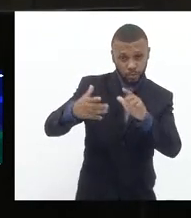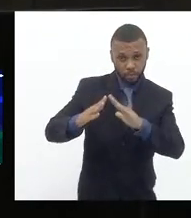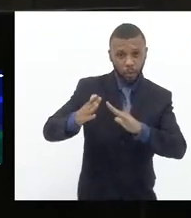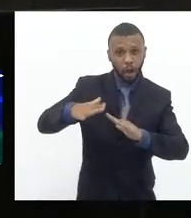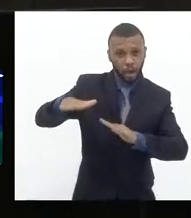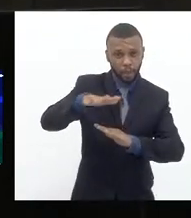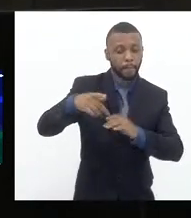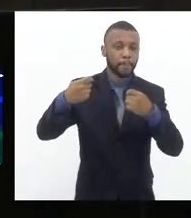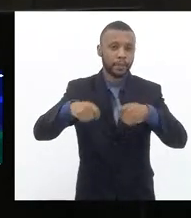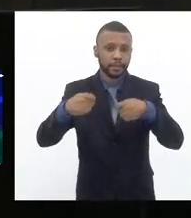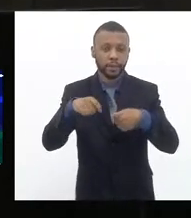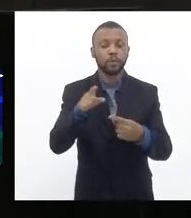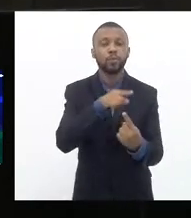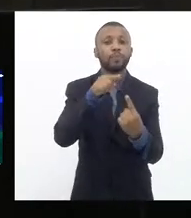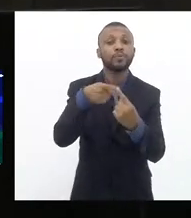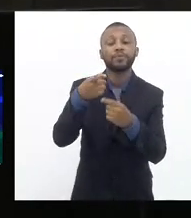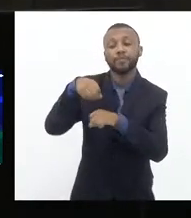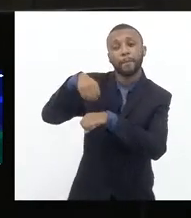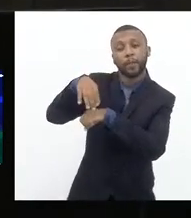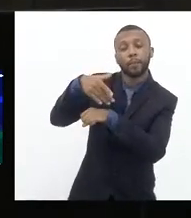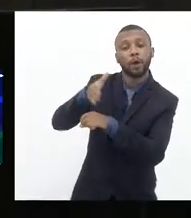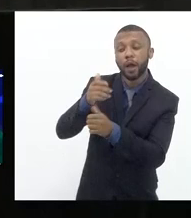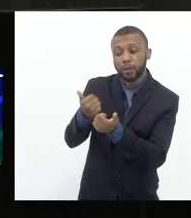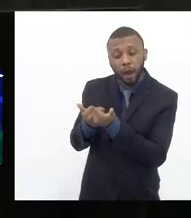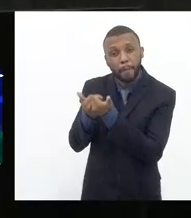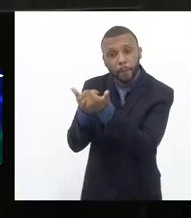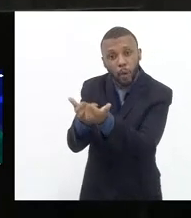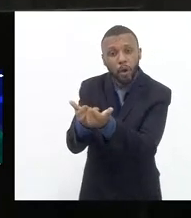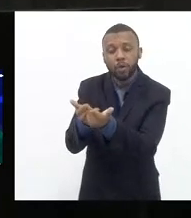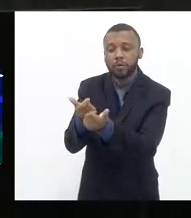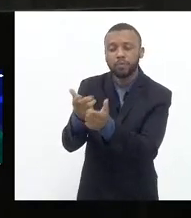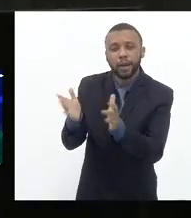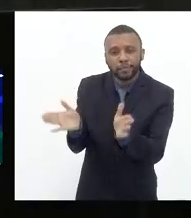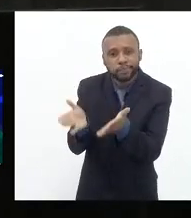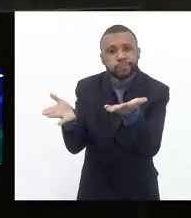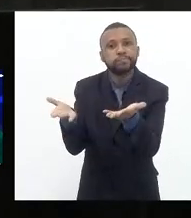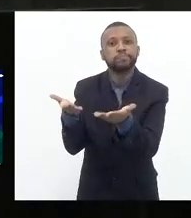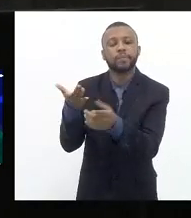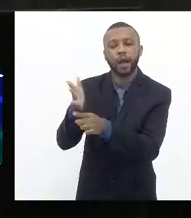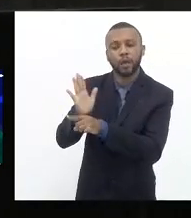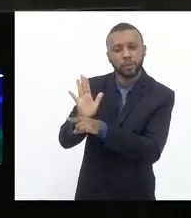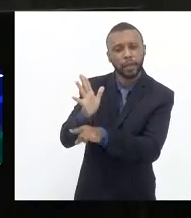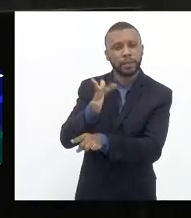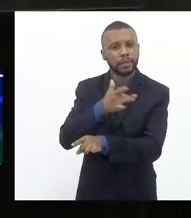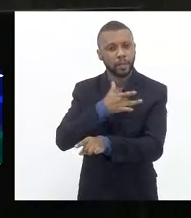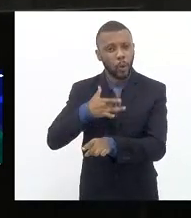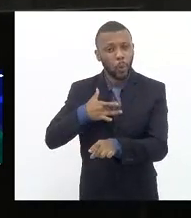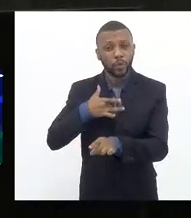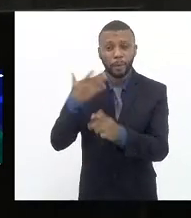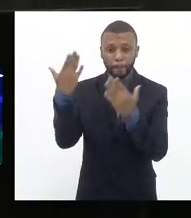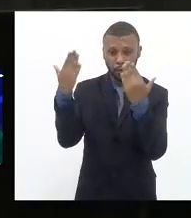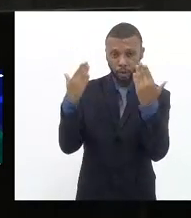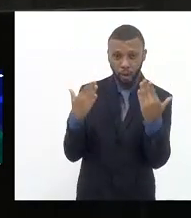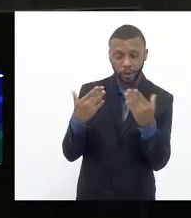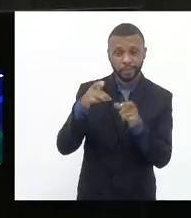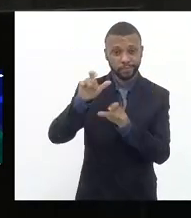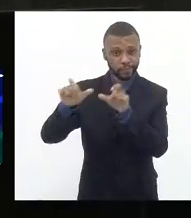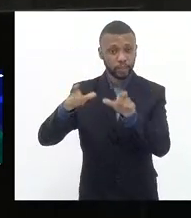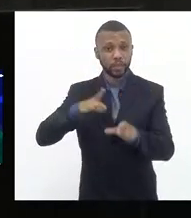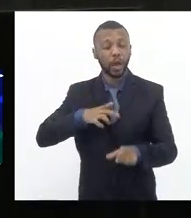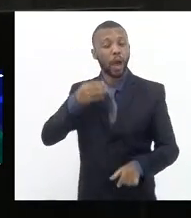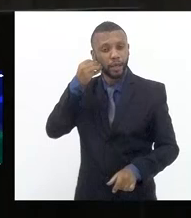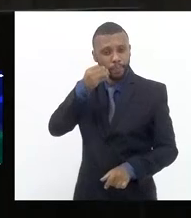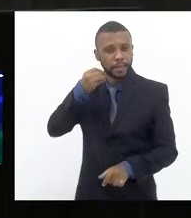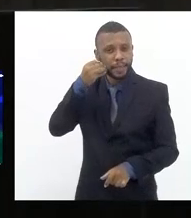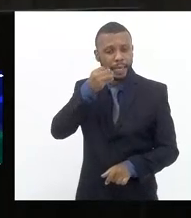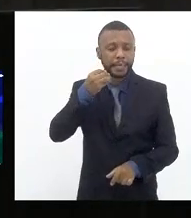e psicológica a esses cidadãos. Eu tenho uma experiência muito grande com as comunidades de baixa